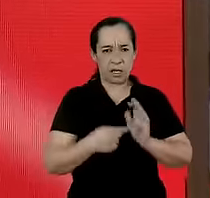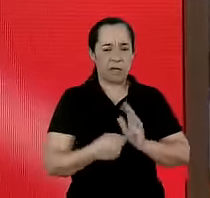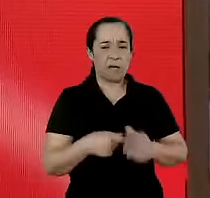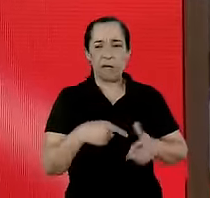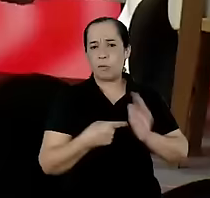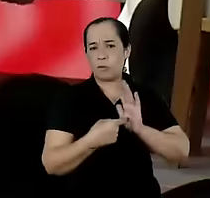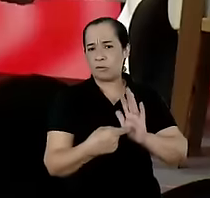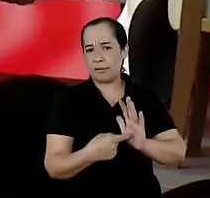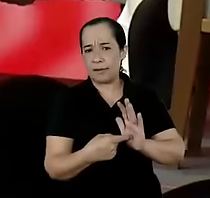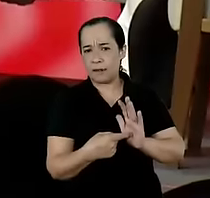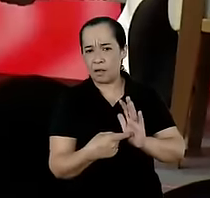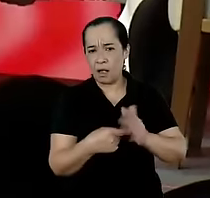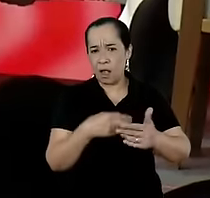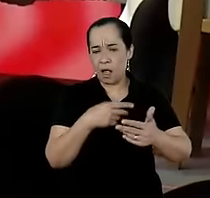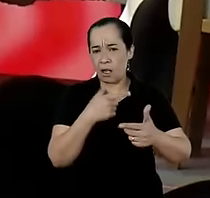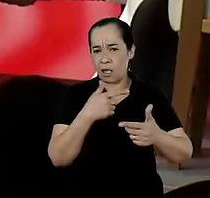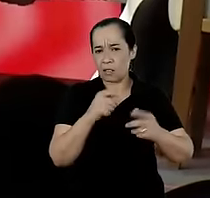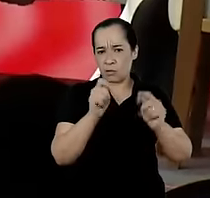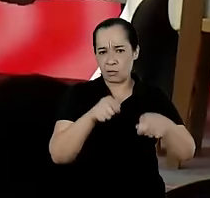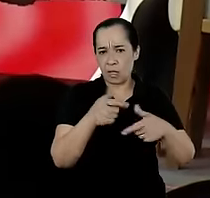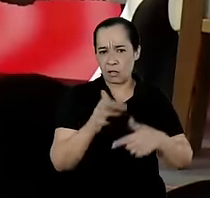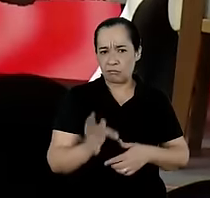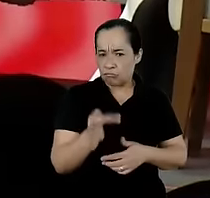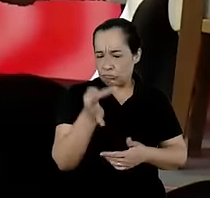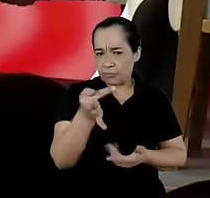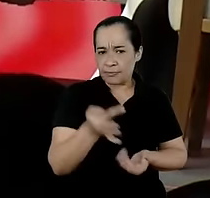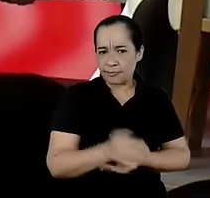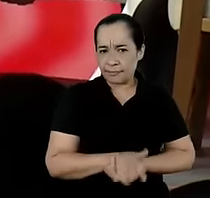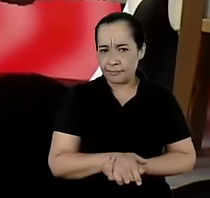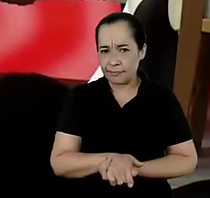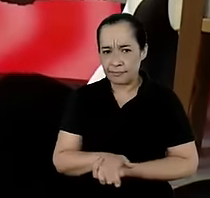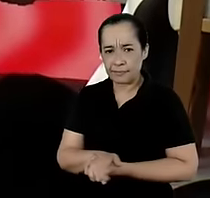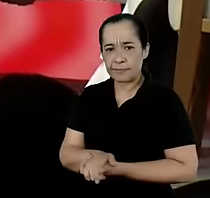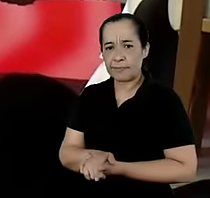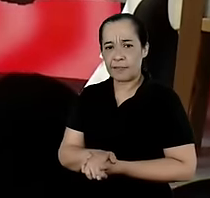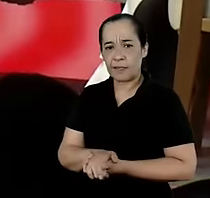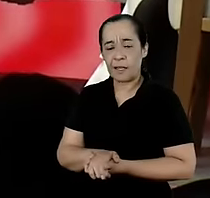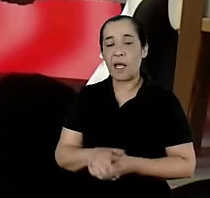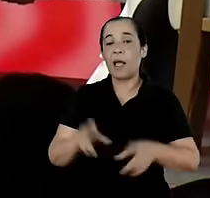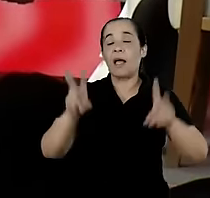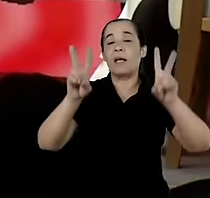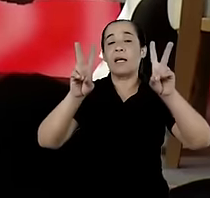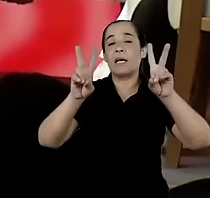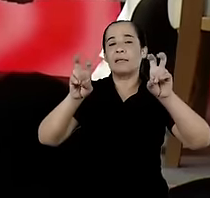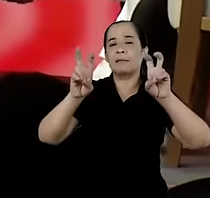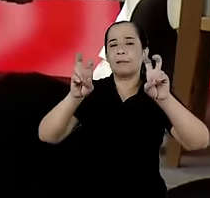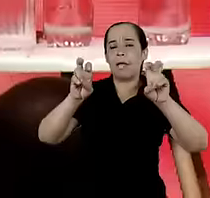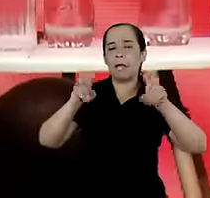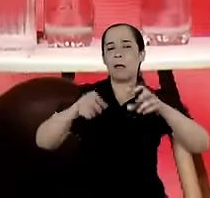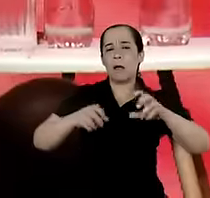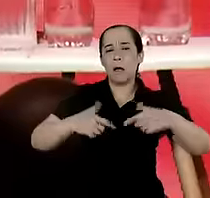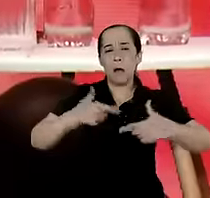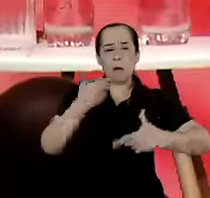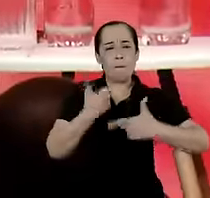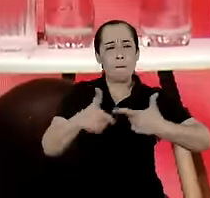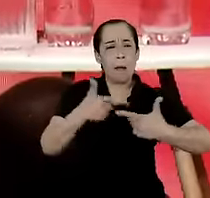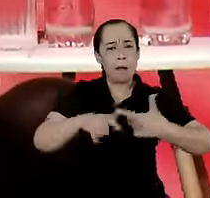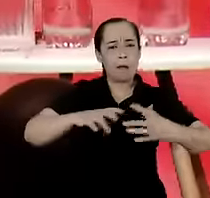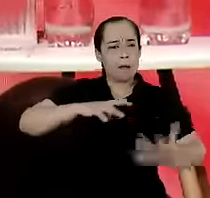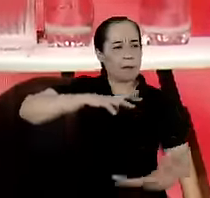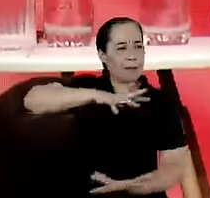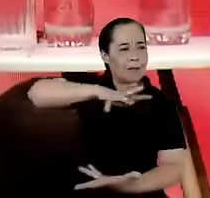da guerra eu bom eh questão geopolítica é sempre eu acho que tem dois fatores a